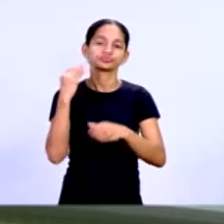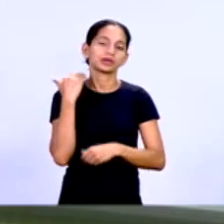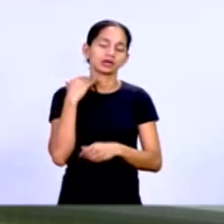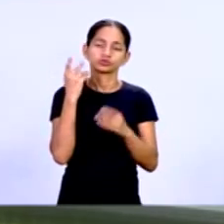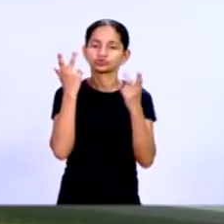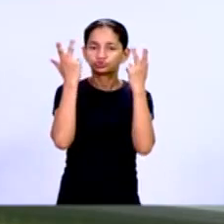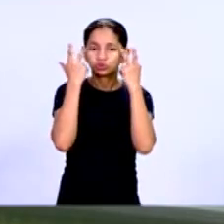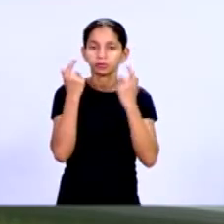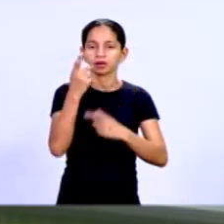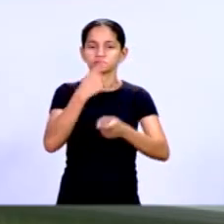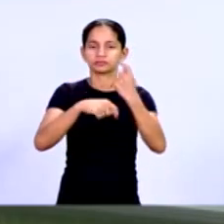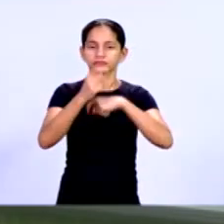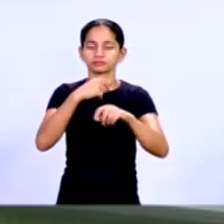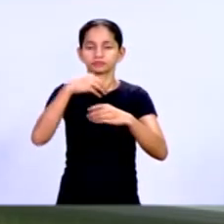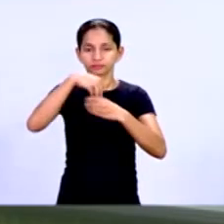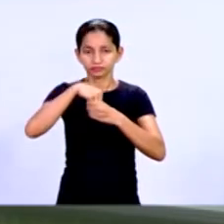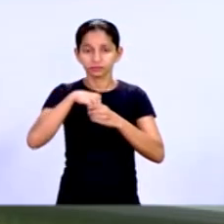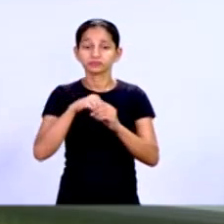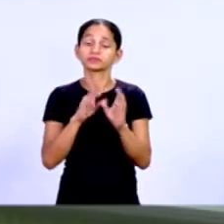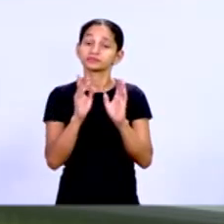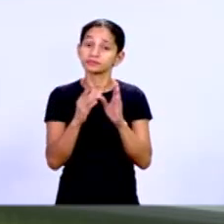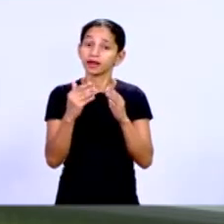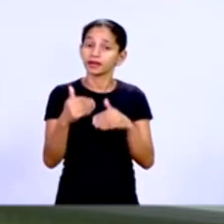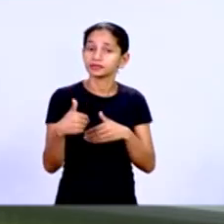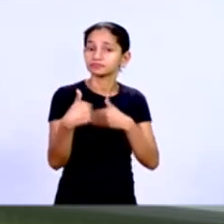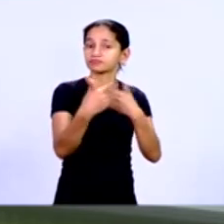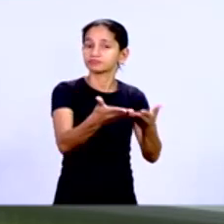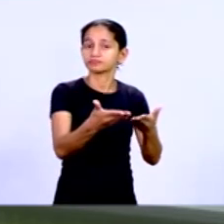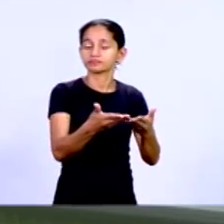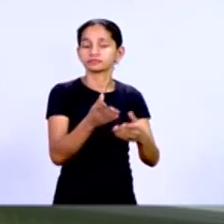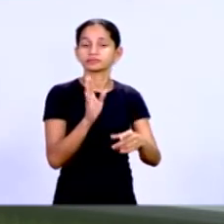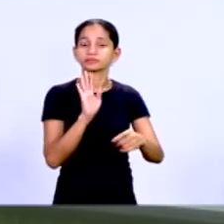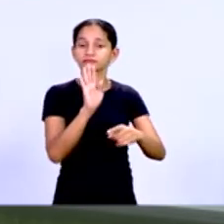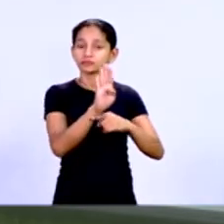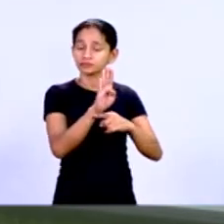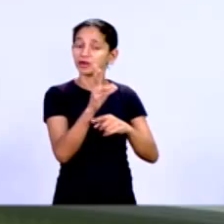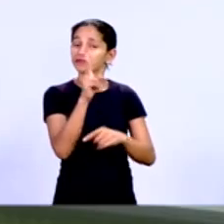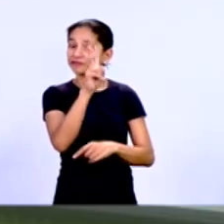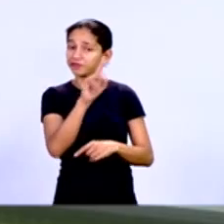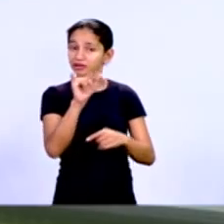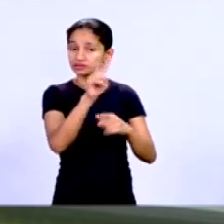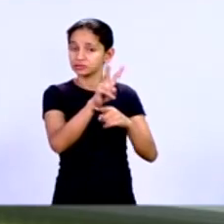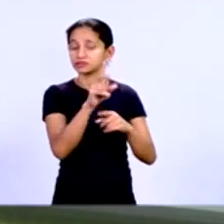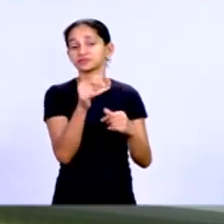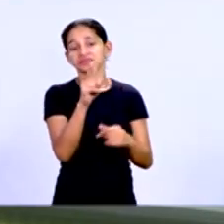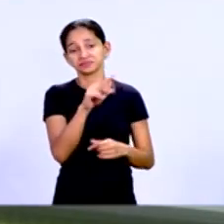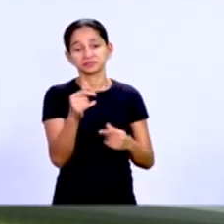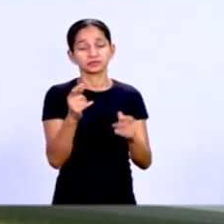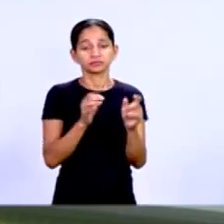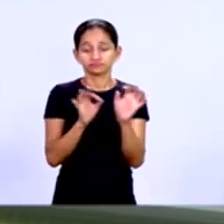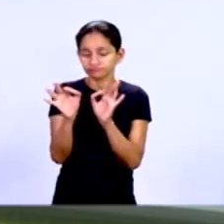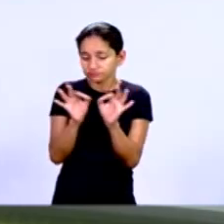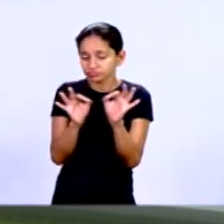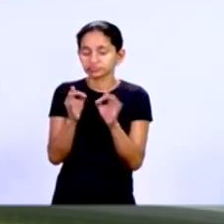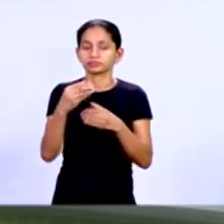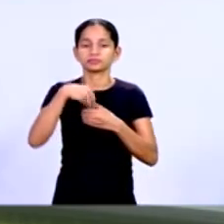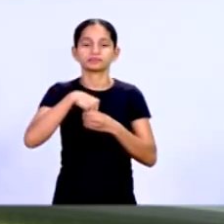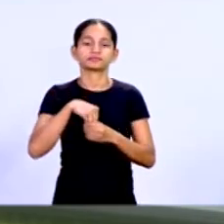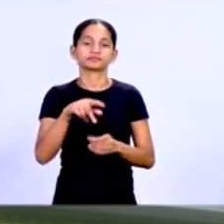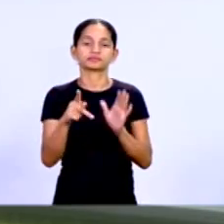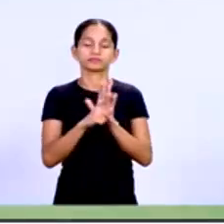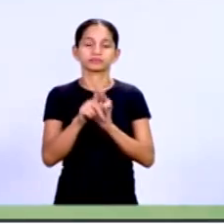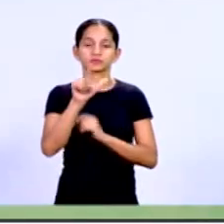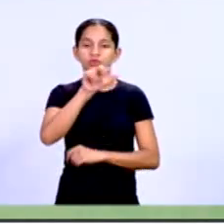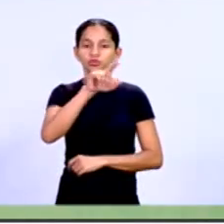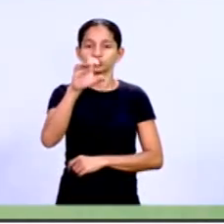E repassa isso para quem é tomador do crédito. O banco, evidentemente, aí ele tem as lucratividades dele. Vamos